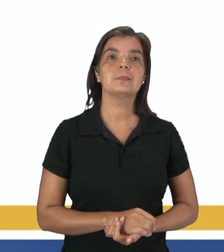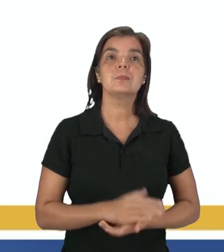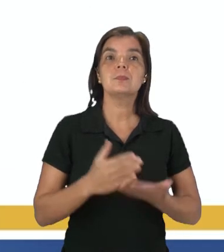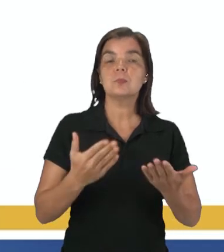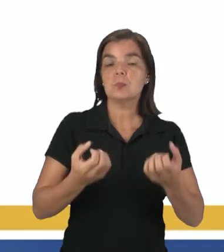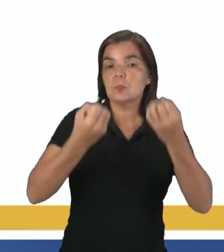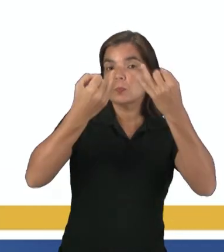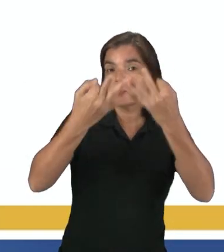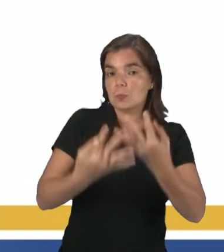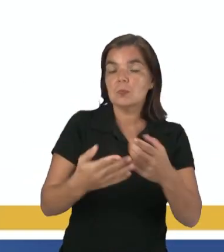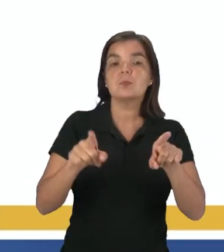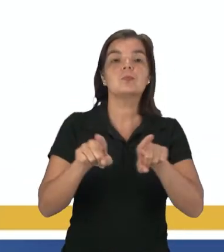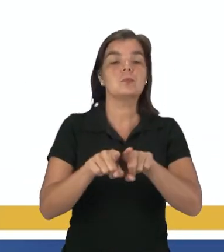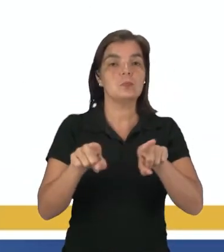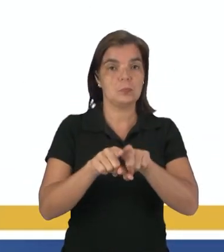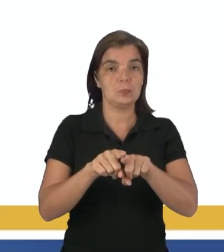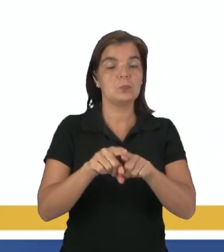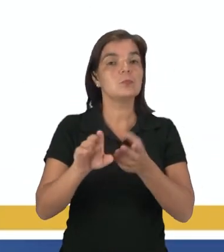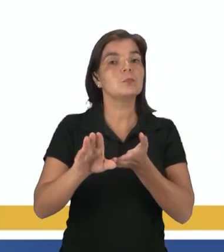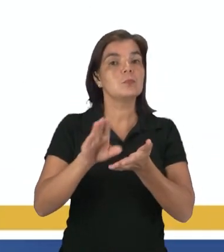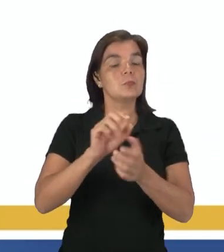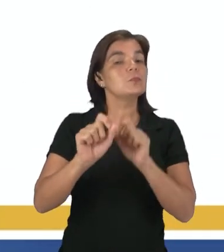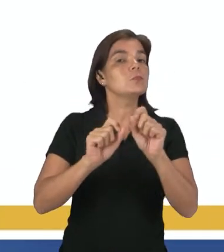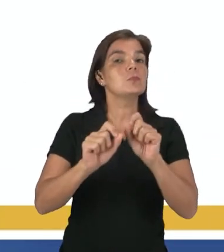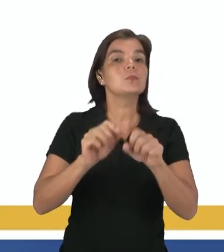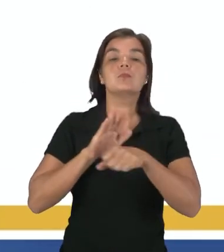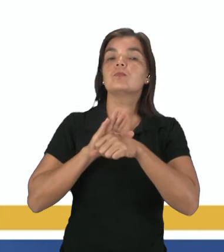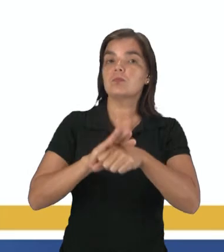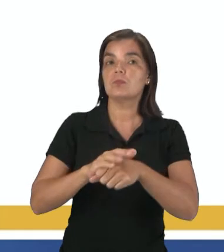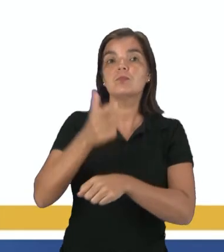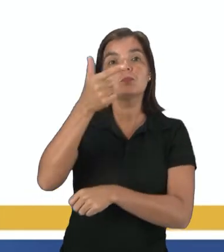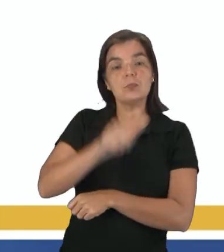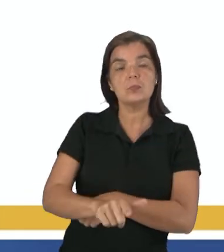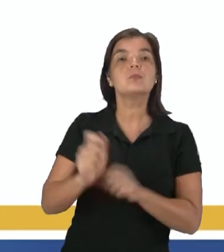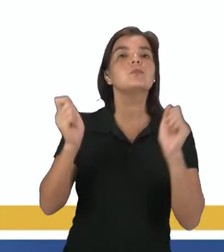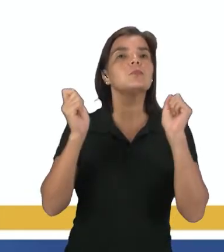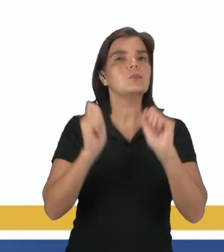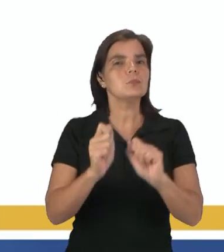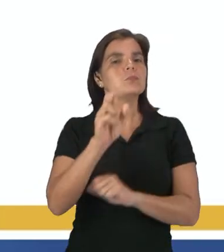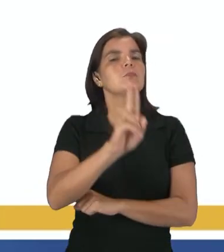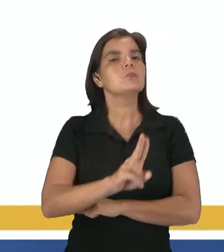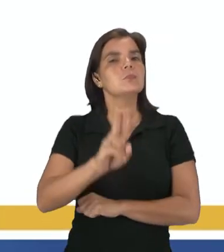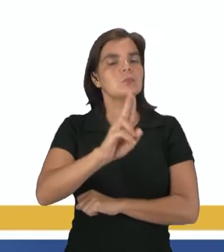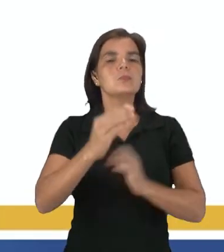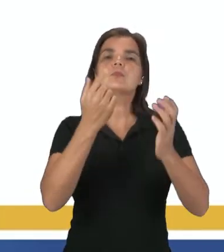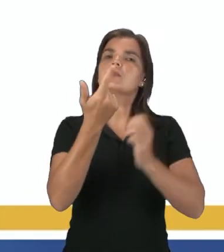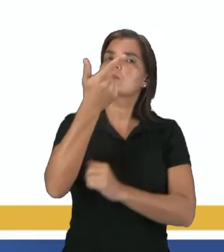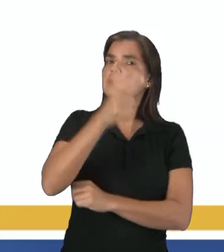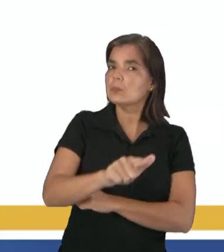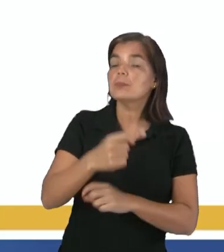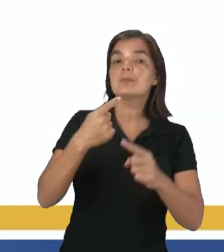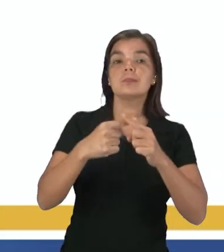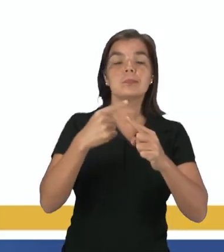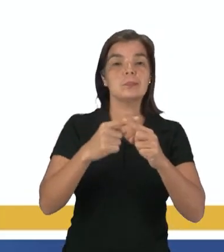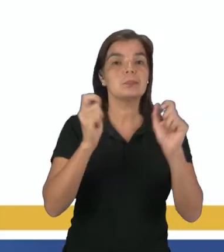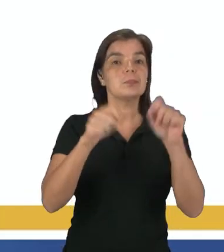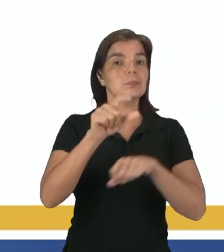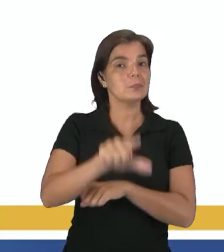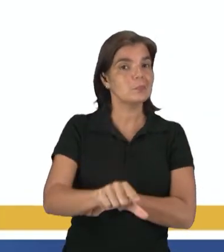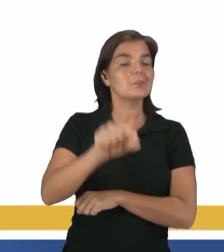Quando a gente fala de recursos renováveis, gente, são aqueles, né, que eu posso utilizar mais de uma vez porque eles podem